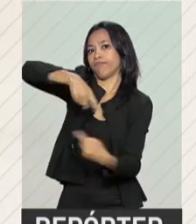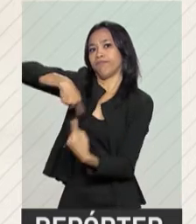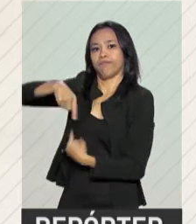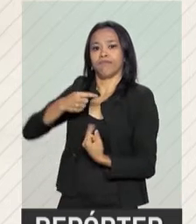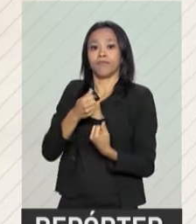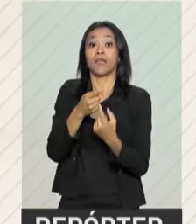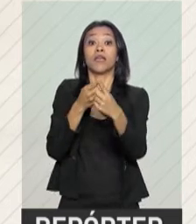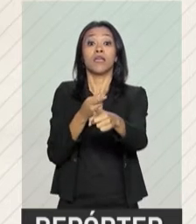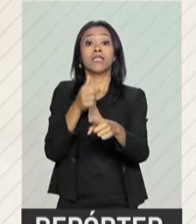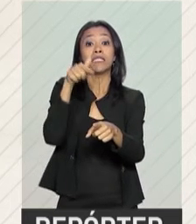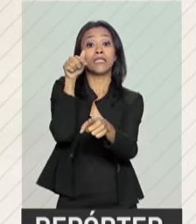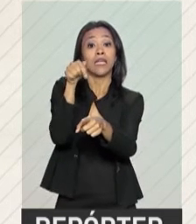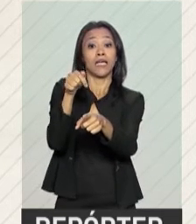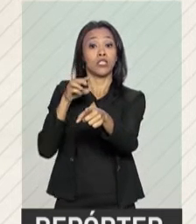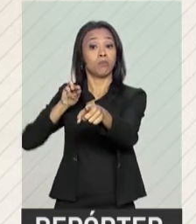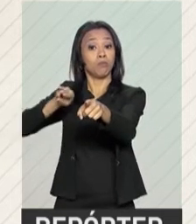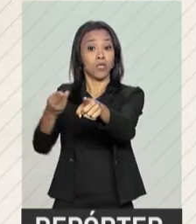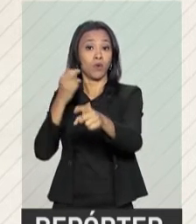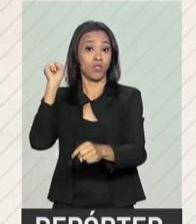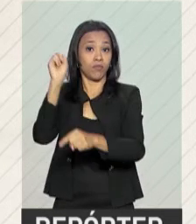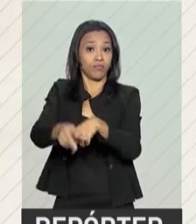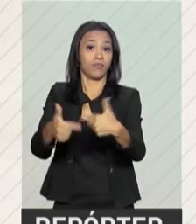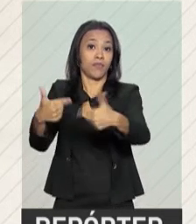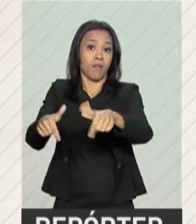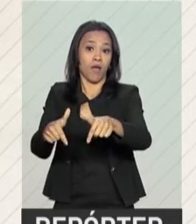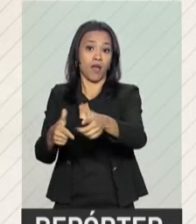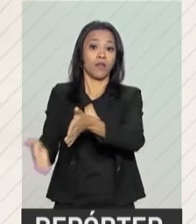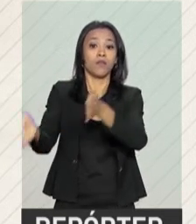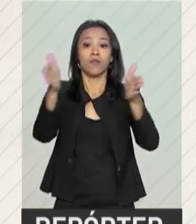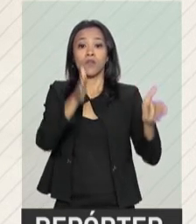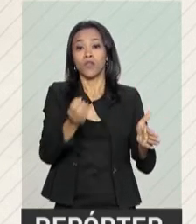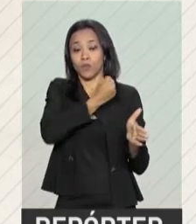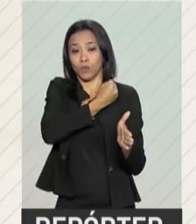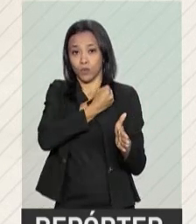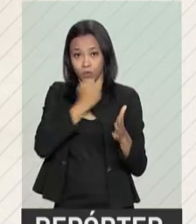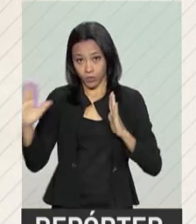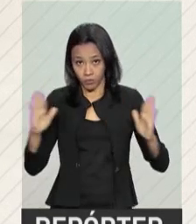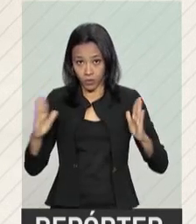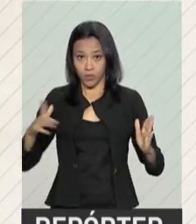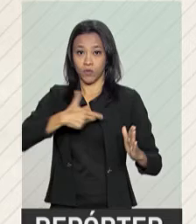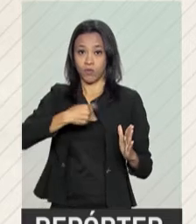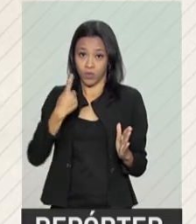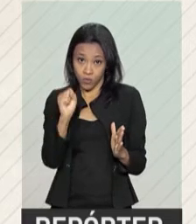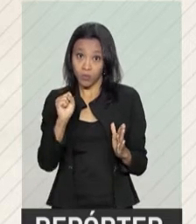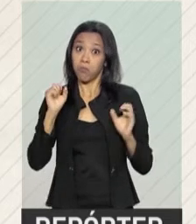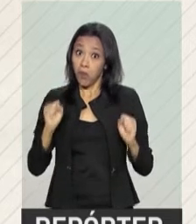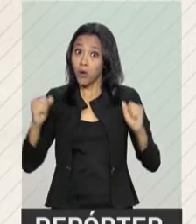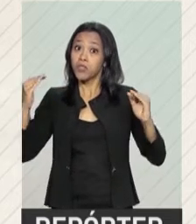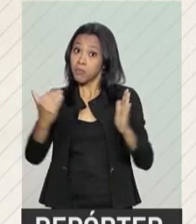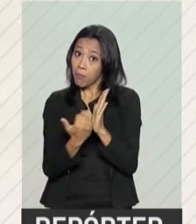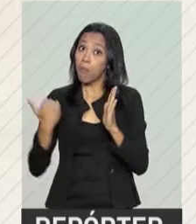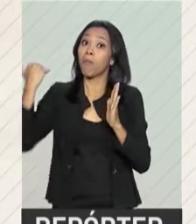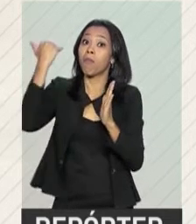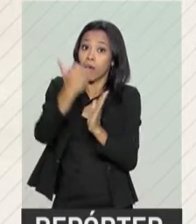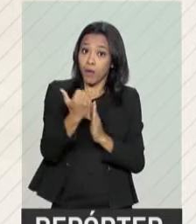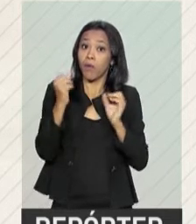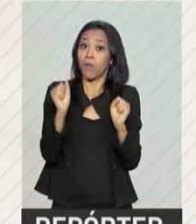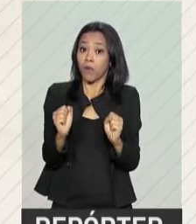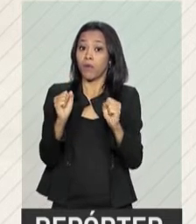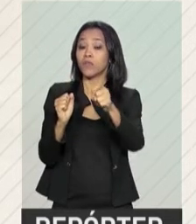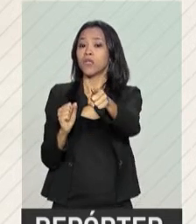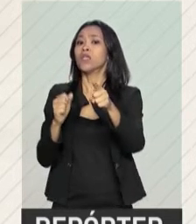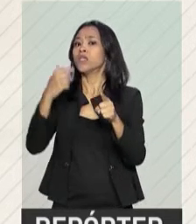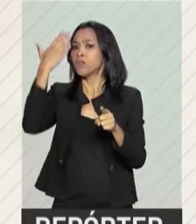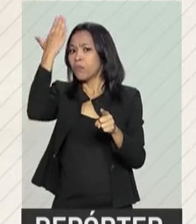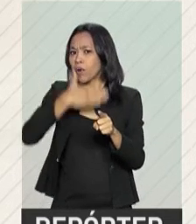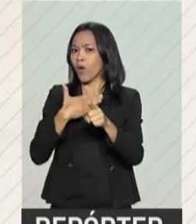milhões de postos de trabalho e os números para 2018 podem ser ainda maiores estudo feito pelo segmento revela